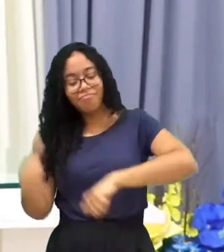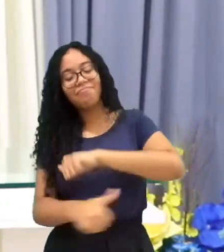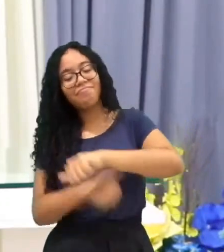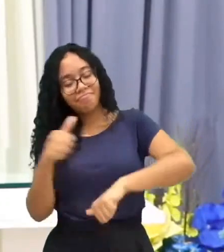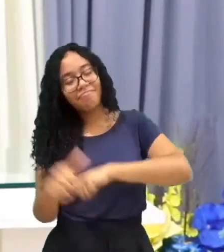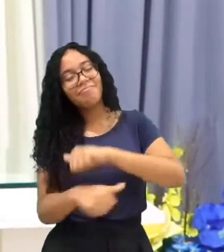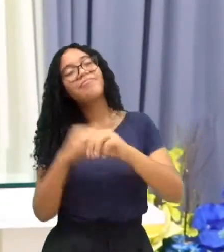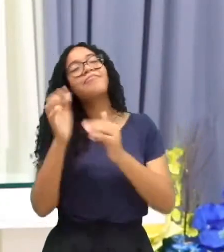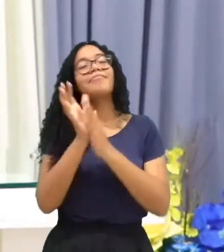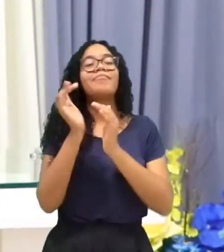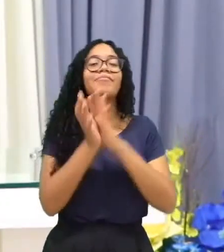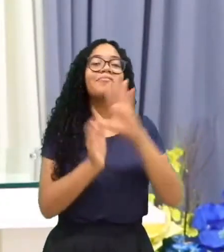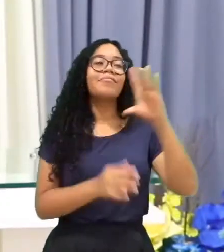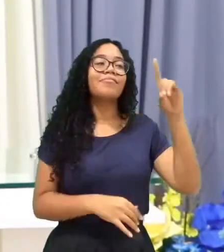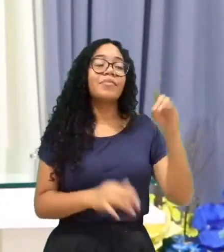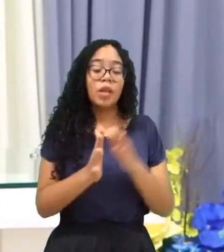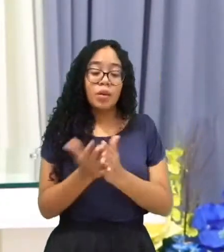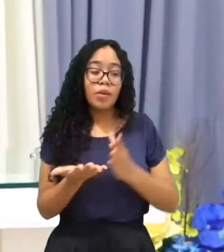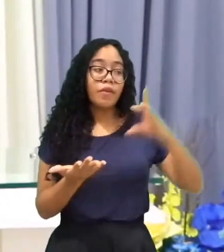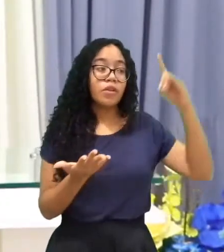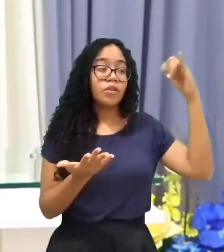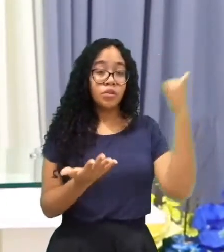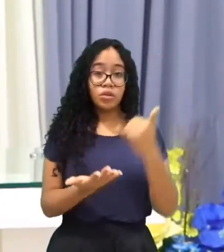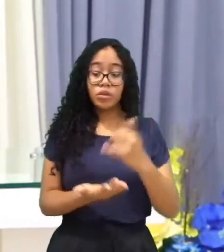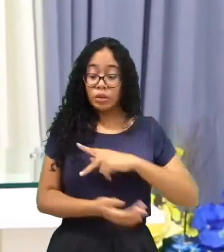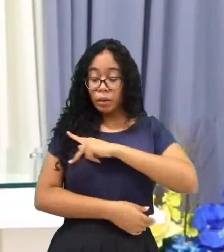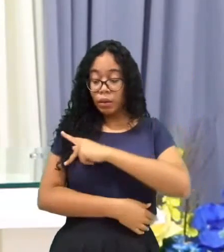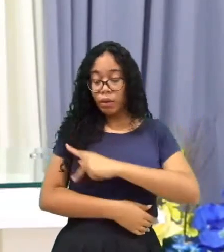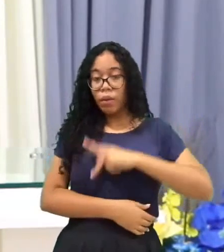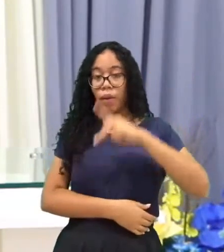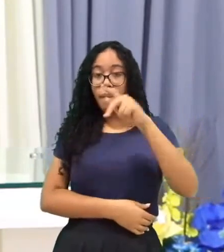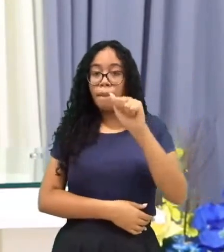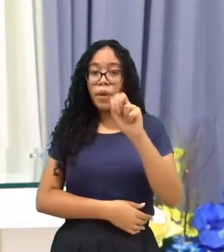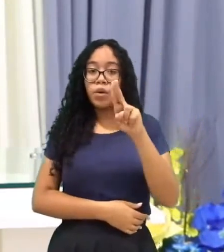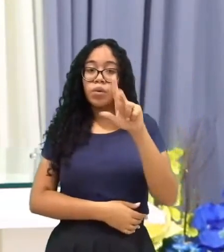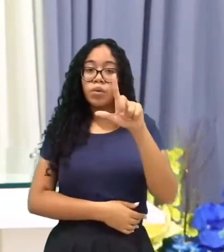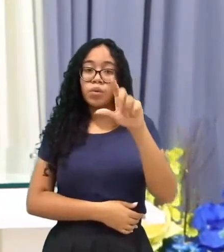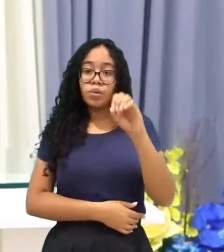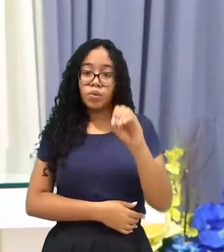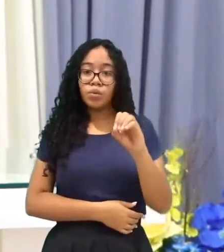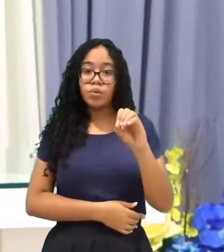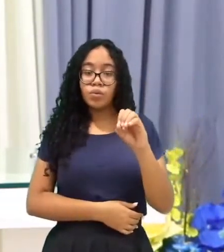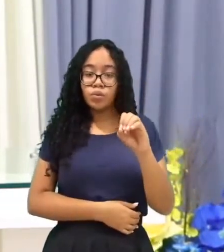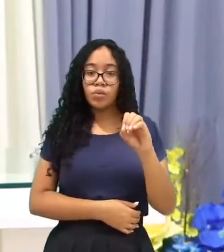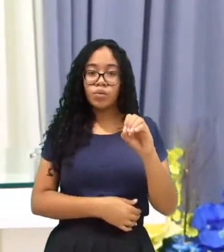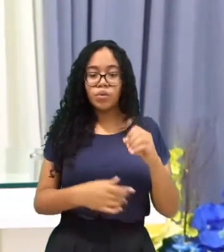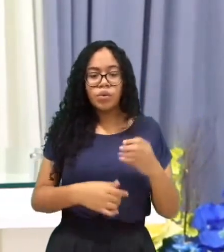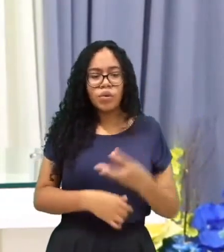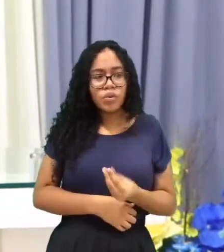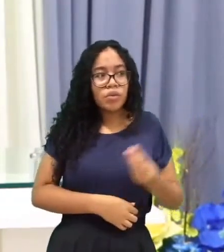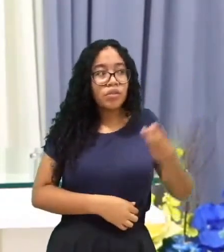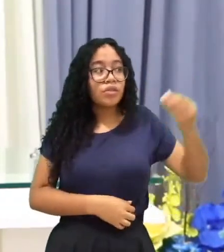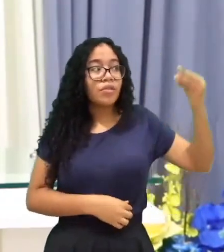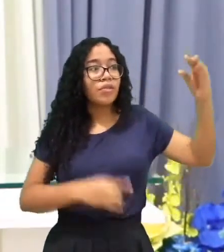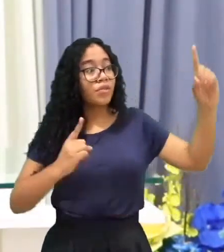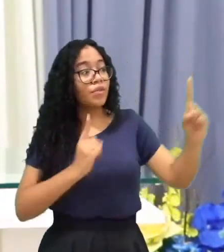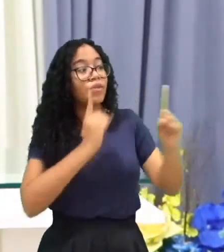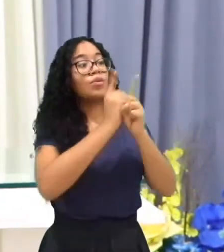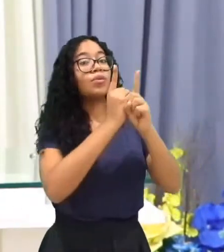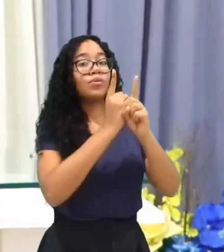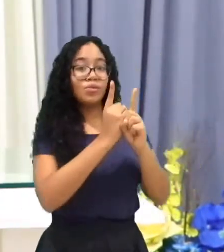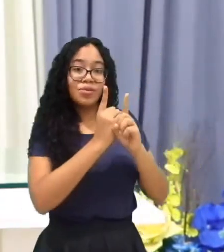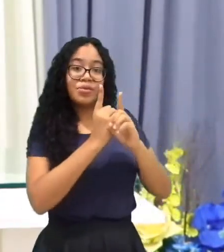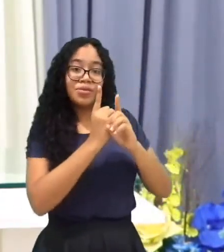Deus. A Bíblia diz que Paulo ou Saulo, quando ia para Damasco, teve um encontro com o Senhor no caminho. E de lá